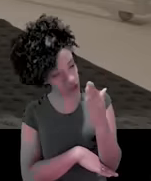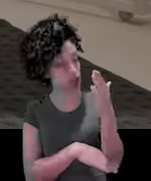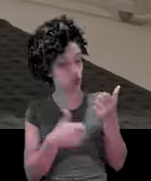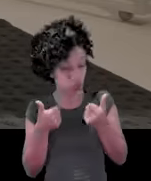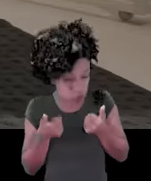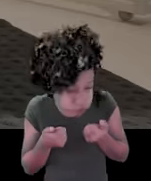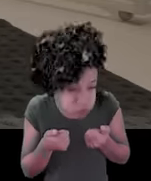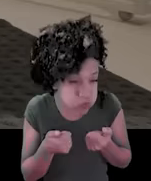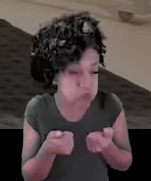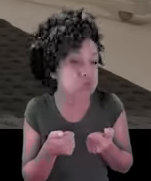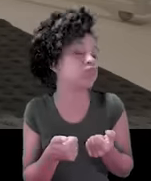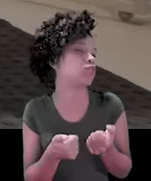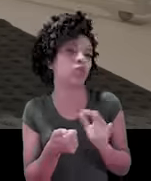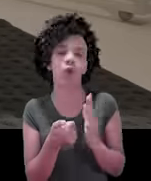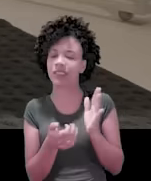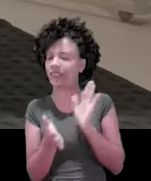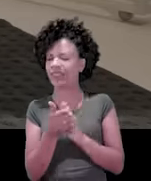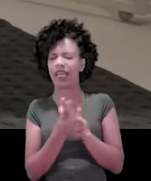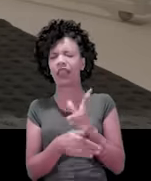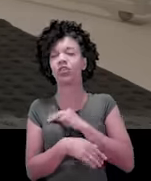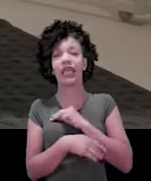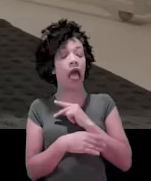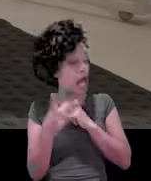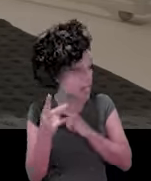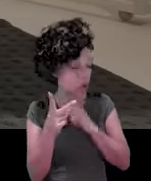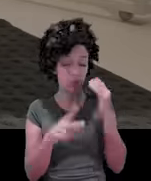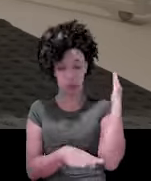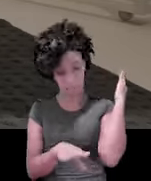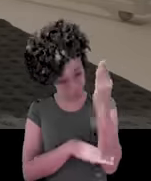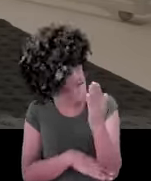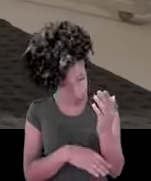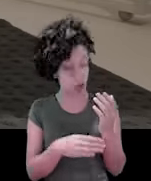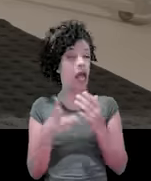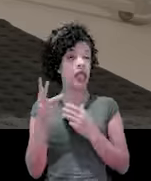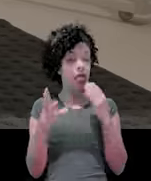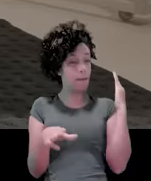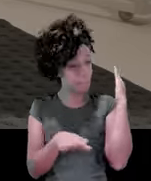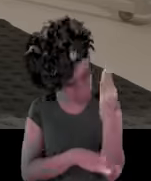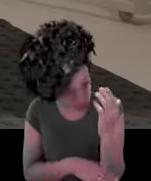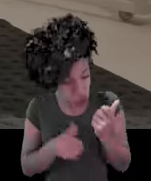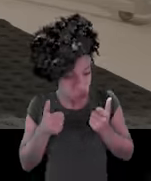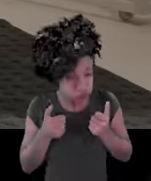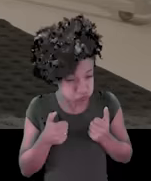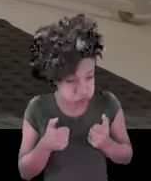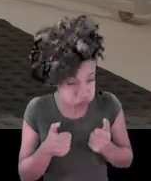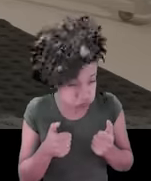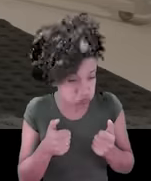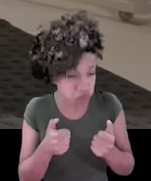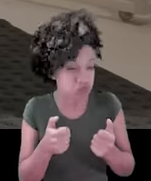um negócio arrastando ele não aconteceu nada foi tudo beleza aí veio a segunda pa de repente a terceira força barulho